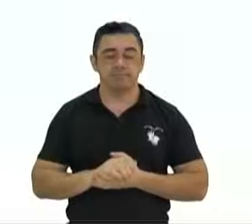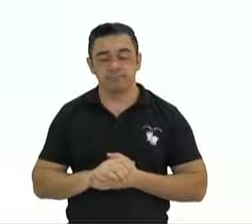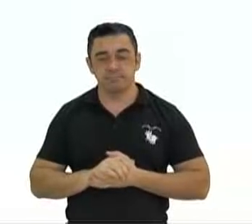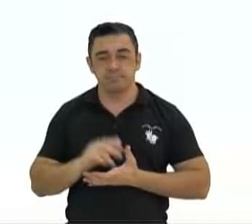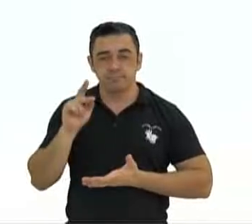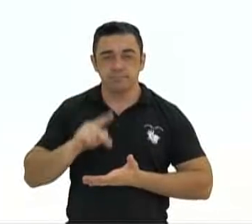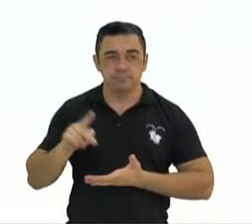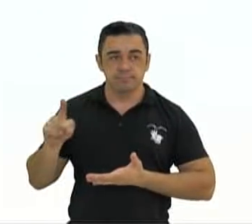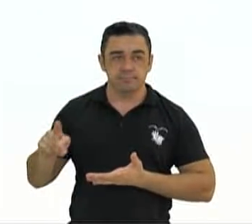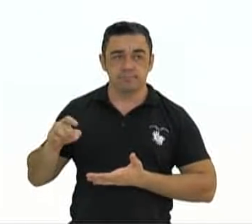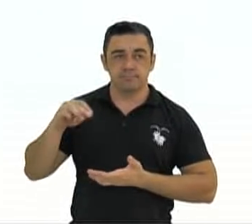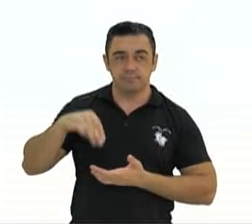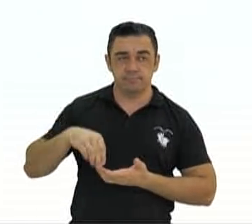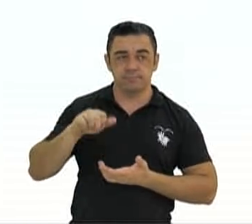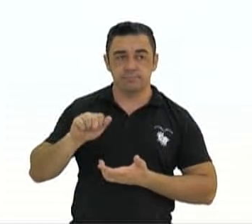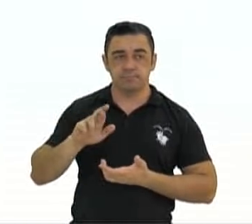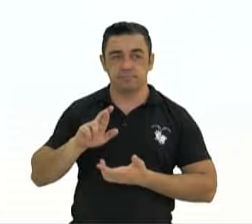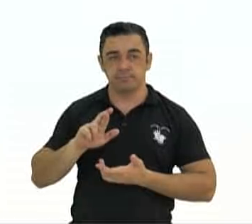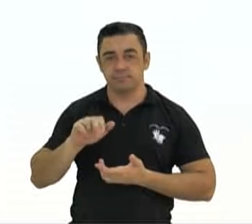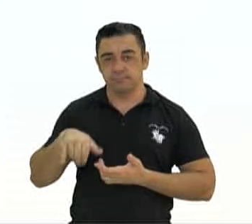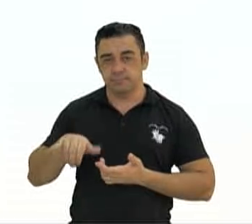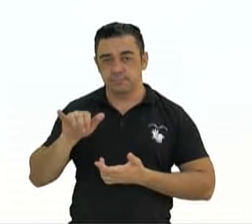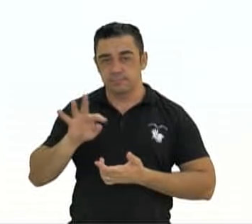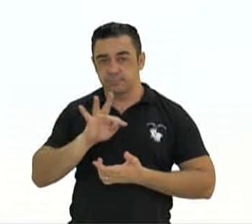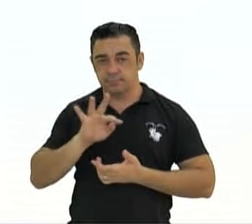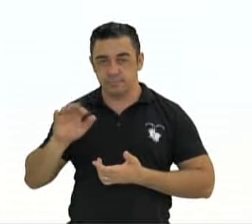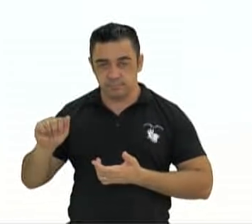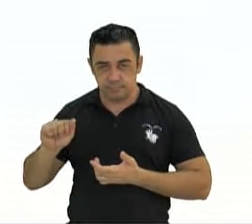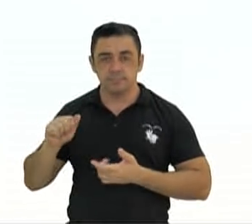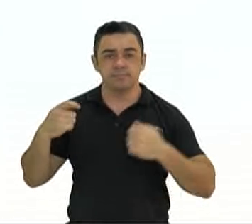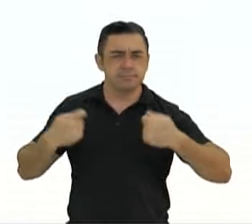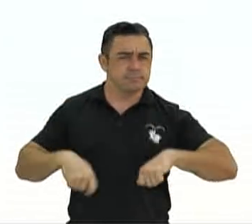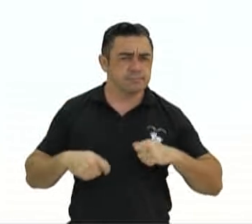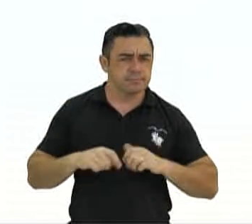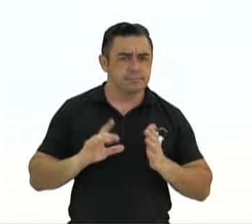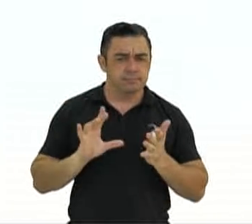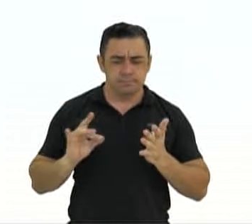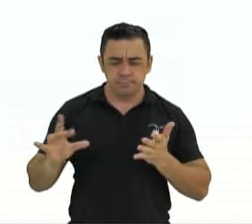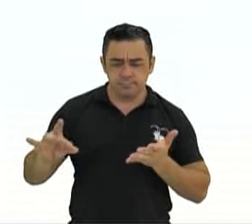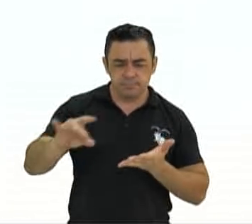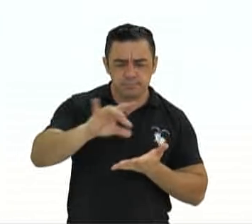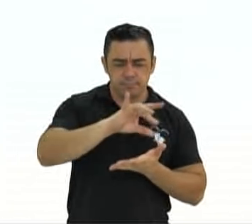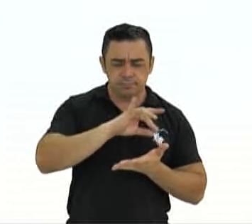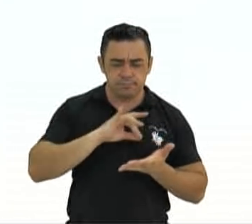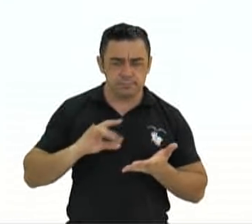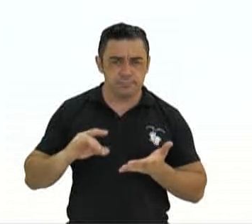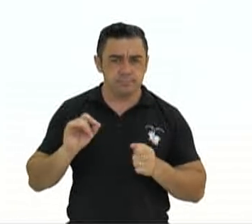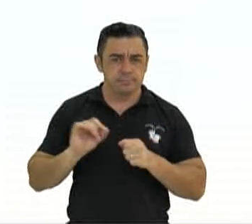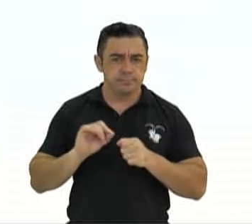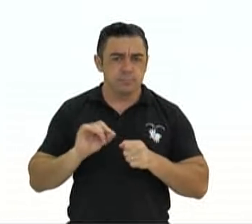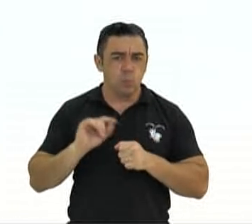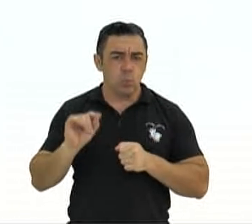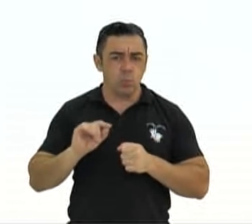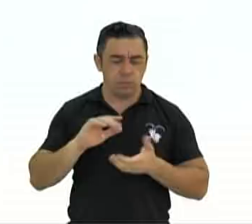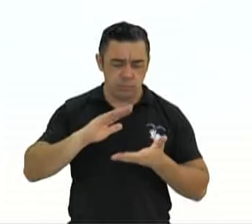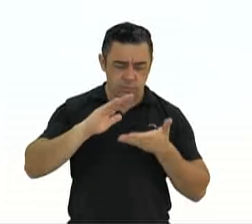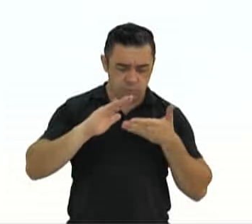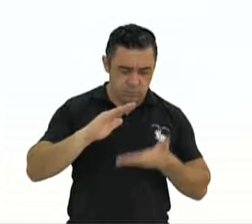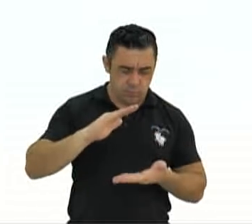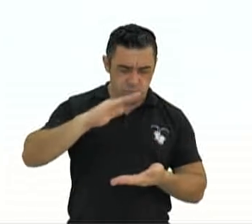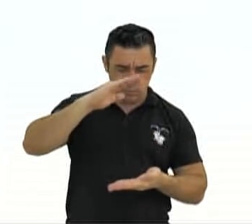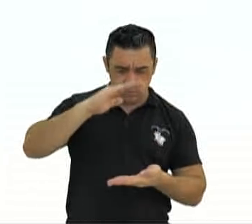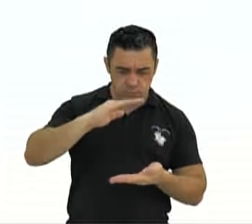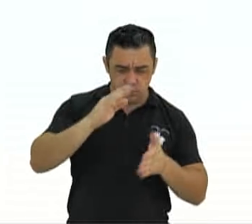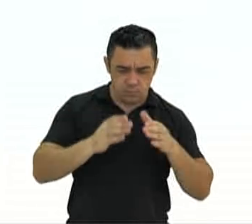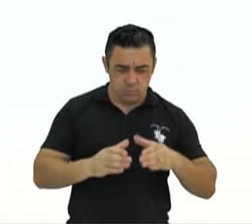professora Marita precisa colar papel autoadesivo em uma caixa no formato de um prisma de base quadrada, que é o